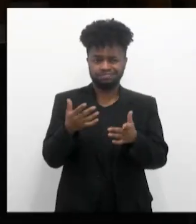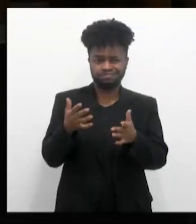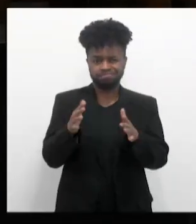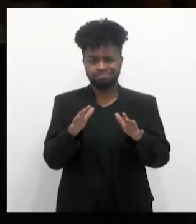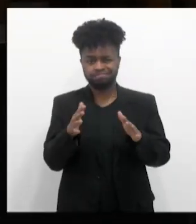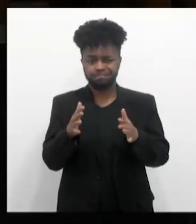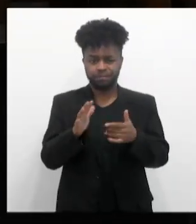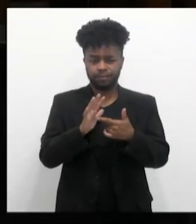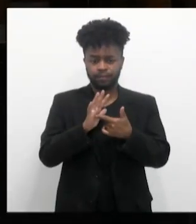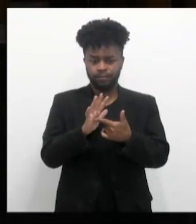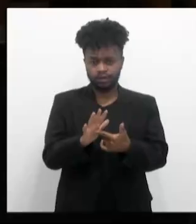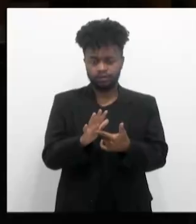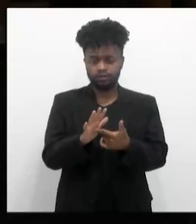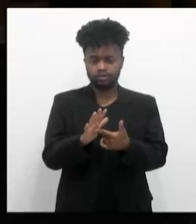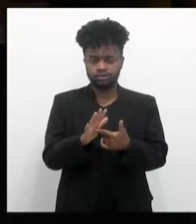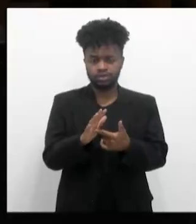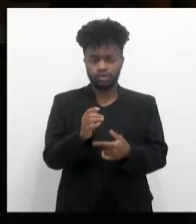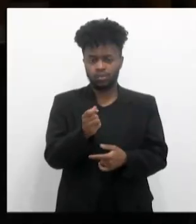dimensionado